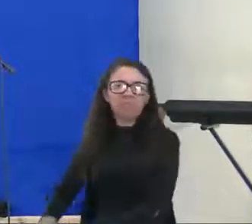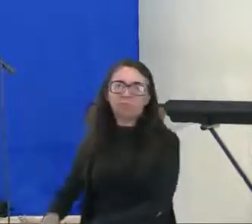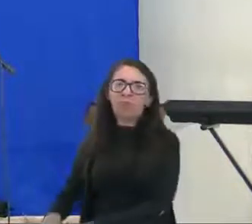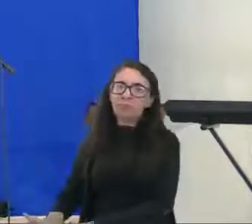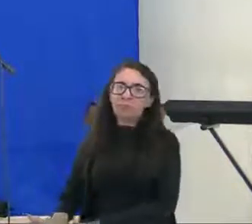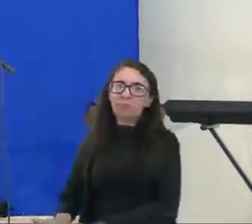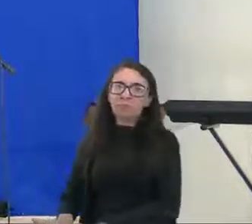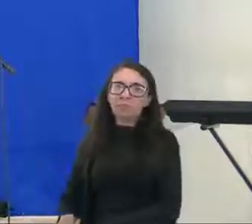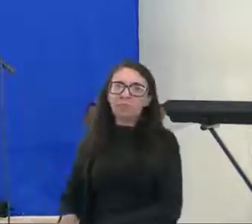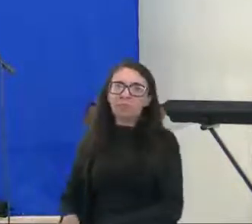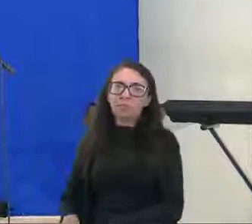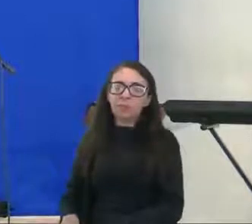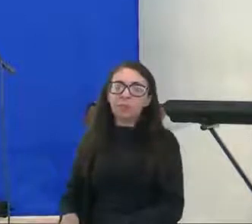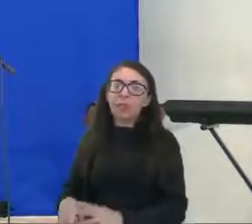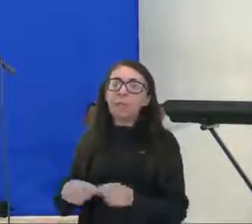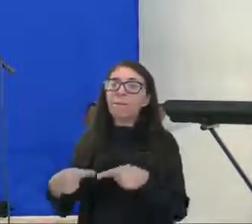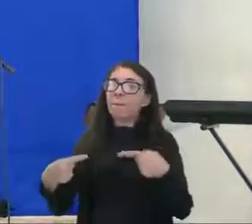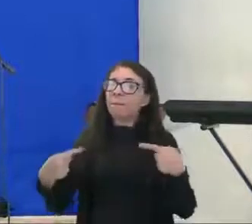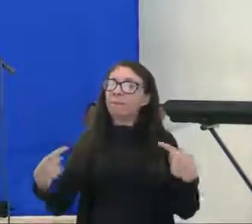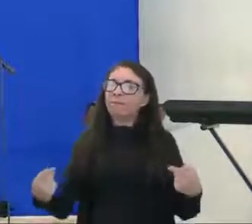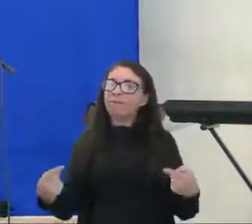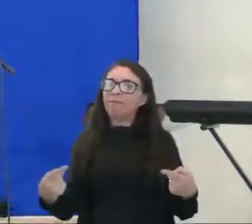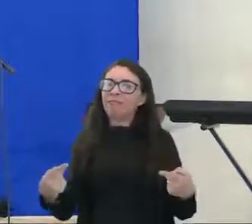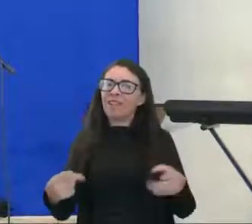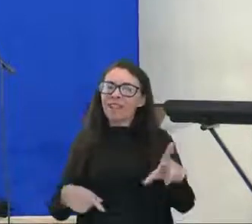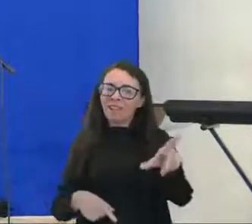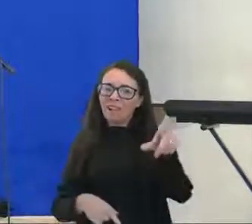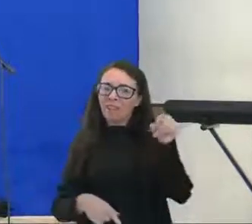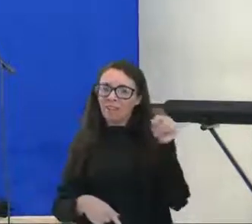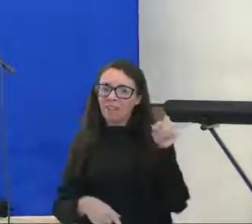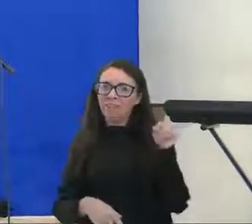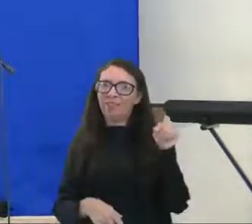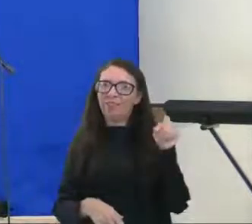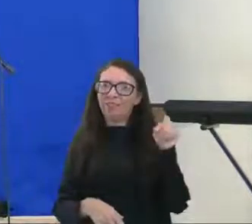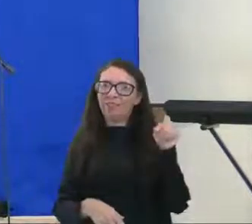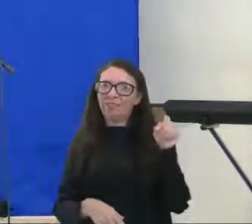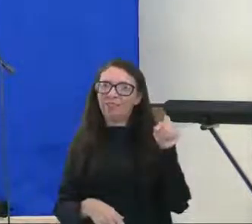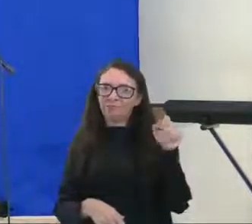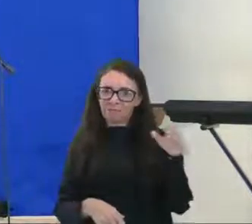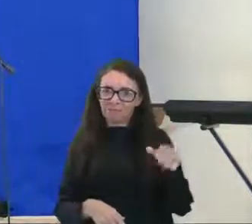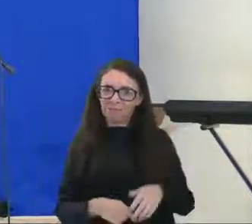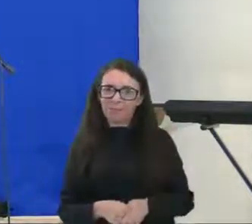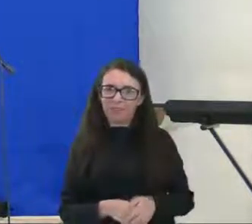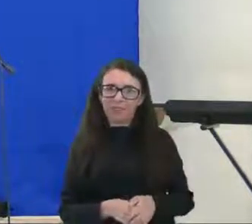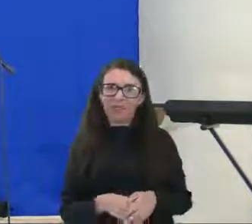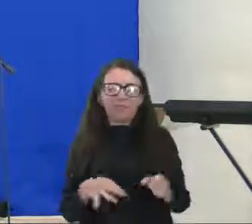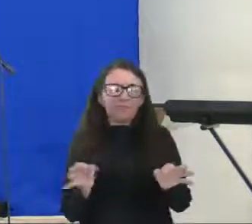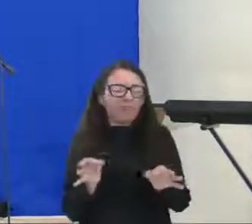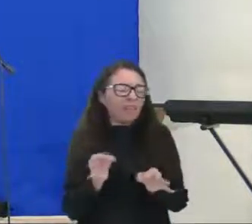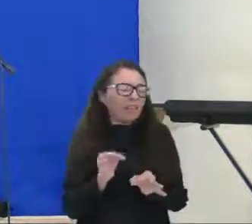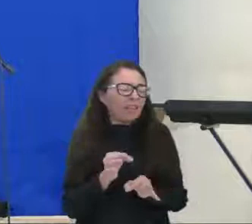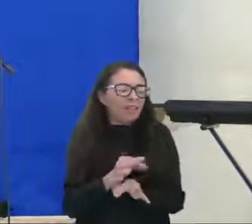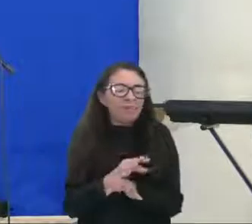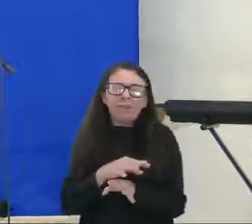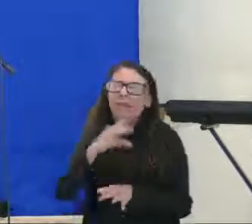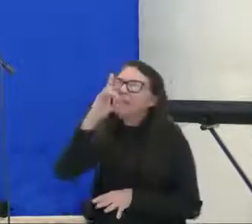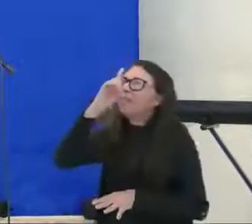palavra. Sucumbe isso. Mortiza isso. Em nome de Jesus.